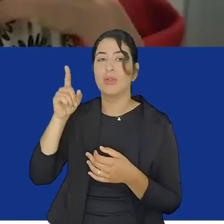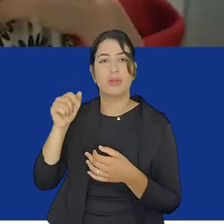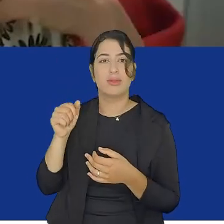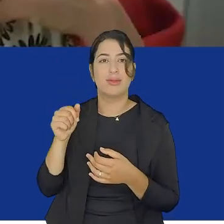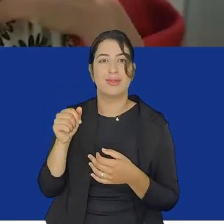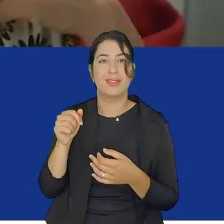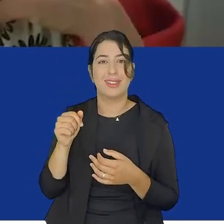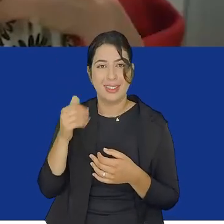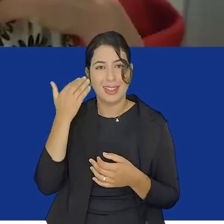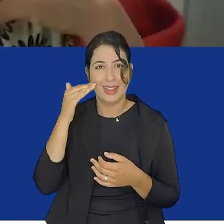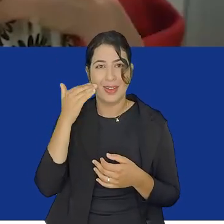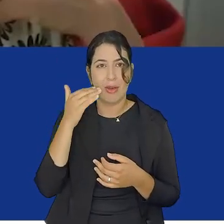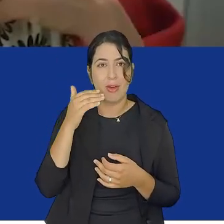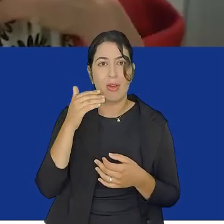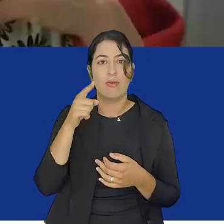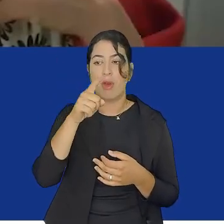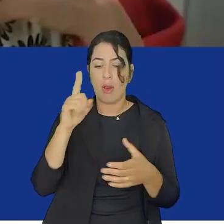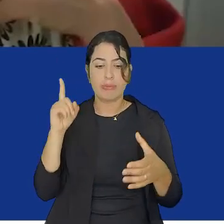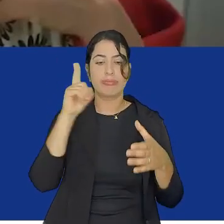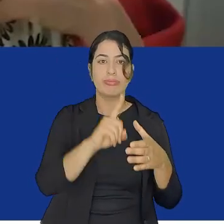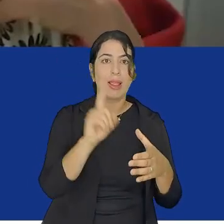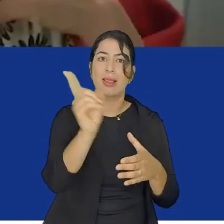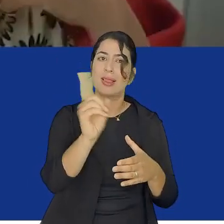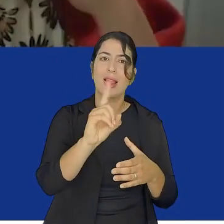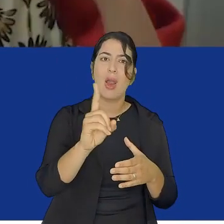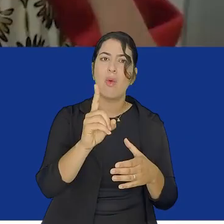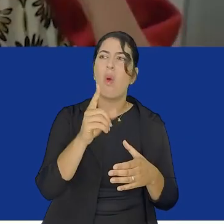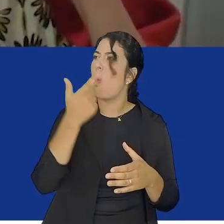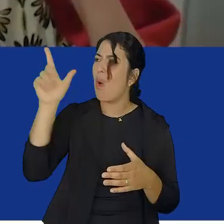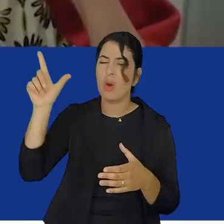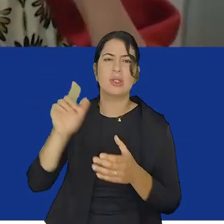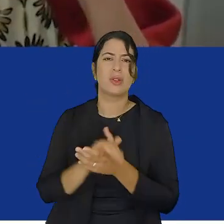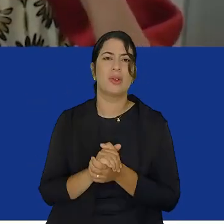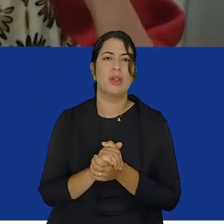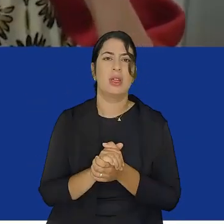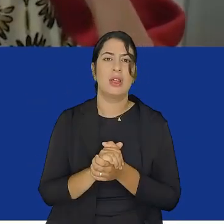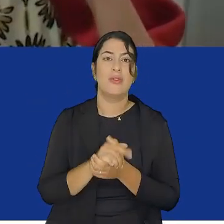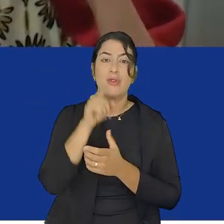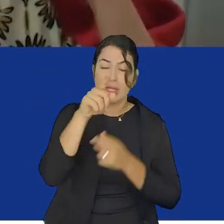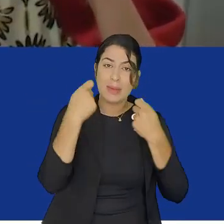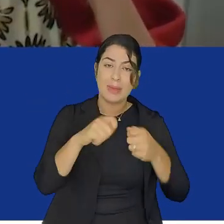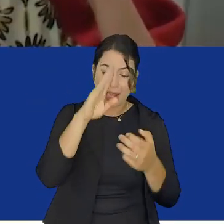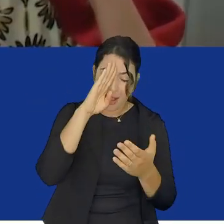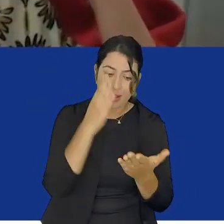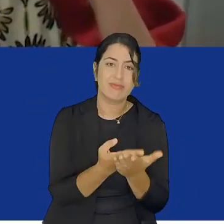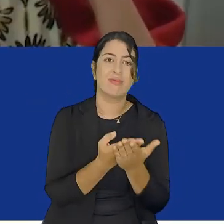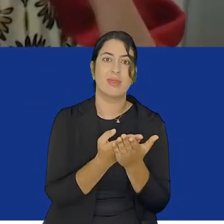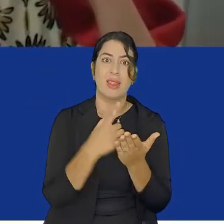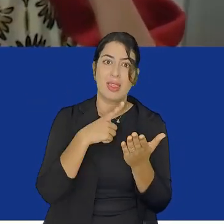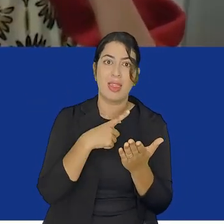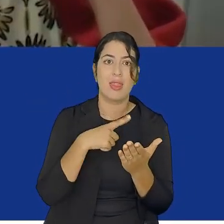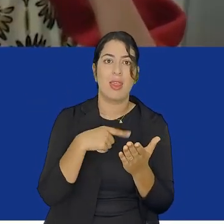é honesto com você e com a instituição e com as pessoas que estão aqui comprometidas com